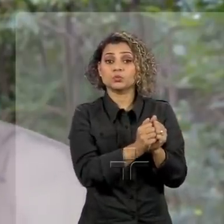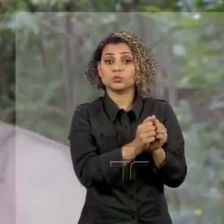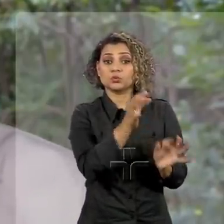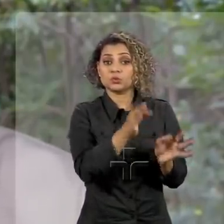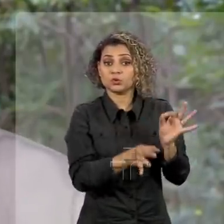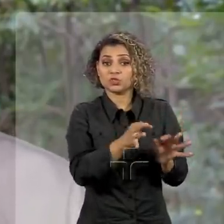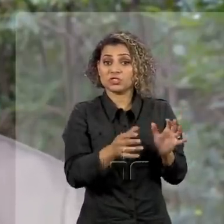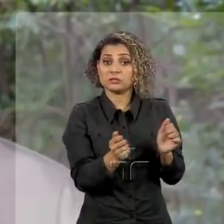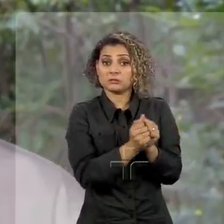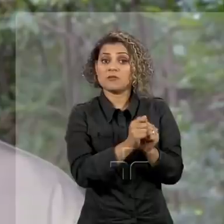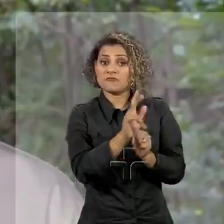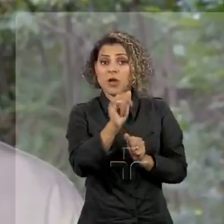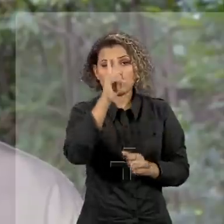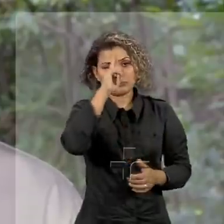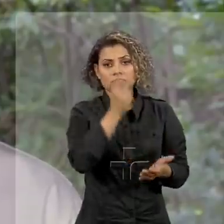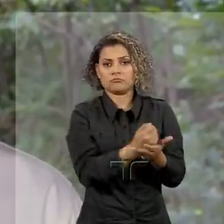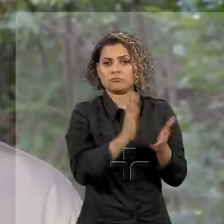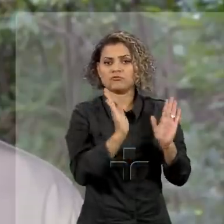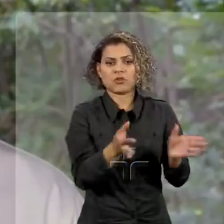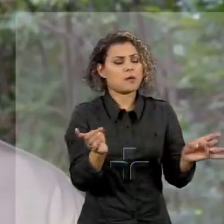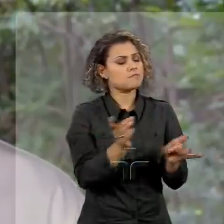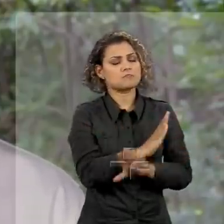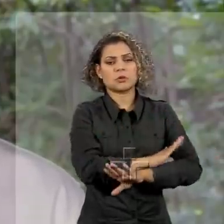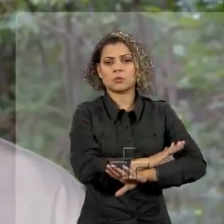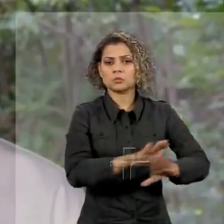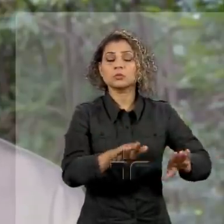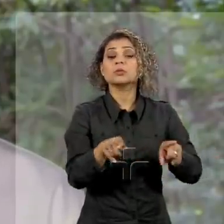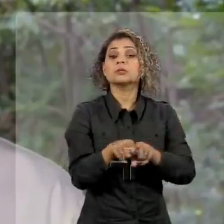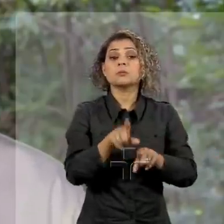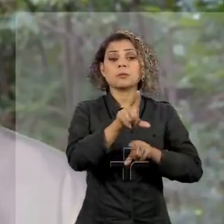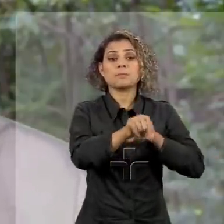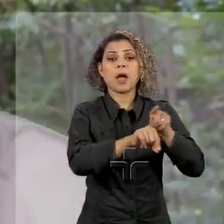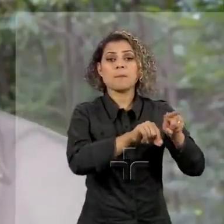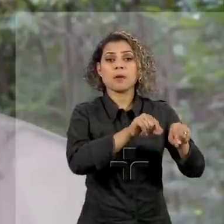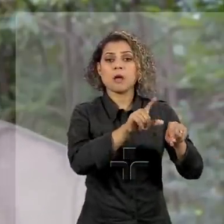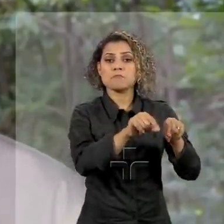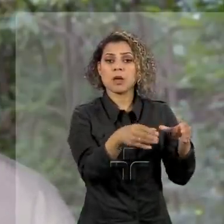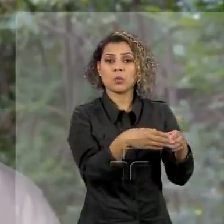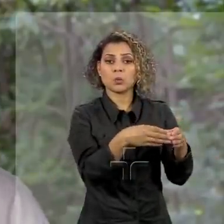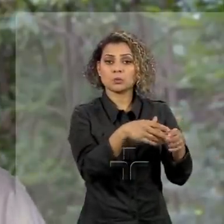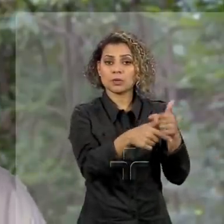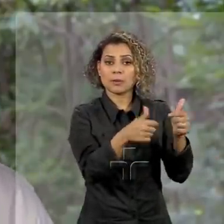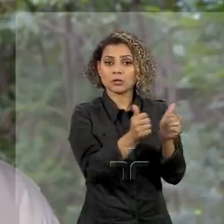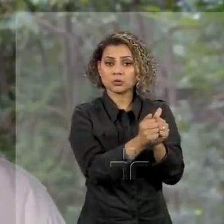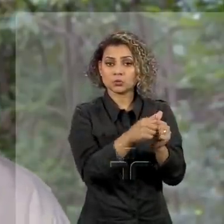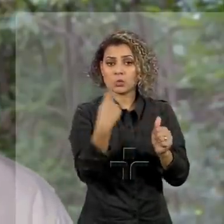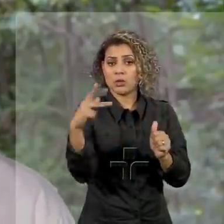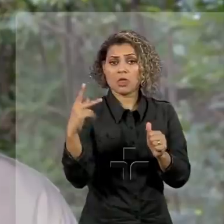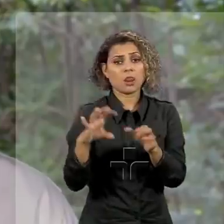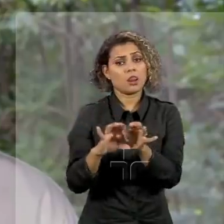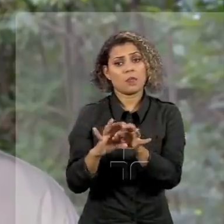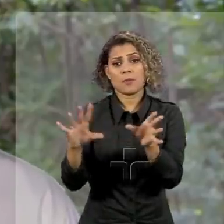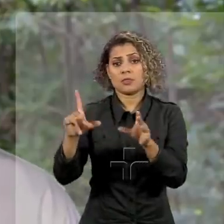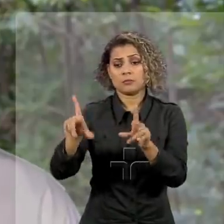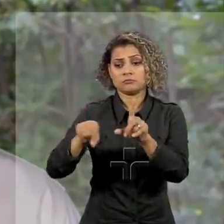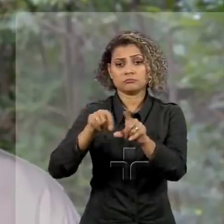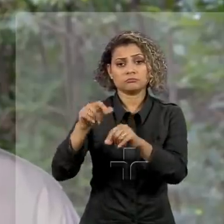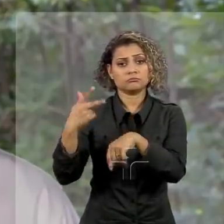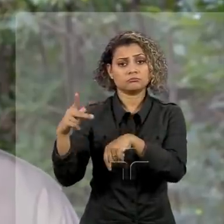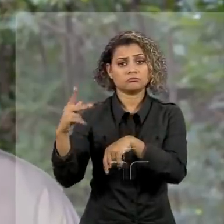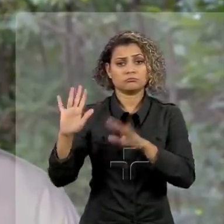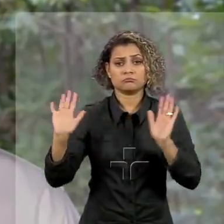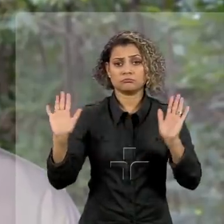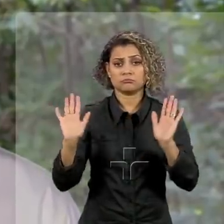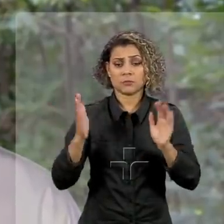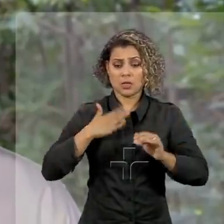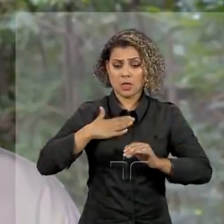decidido. E bem como nomeações, ele tem ampla liberdade realmente para exercer o seu trabalho lá. Da